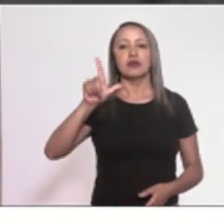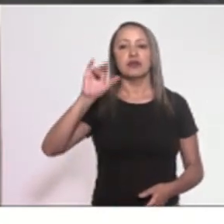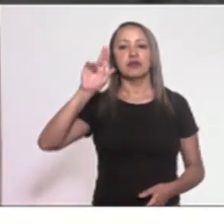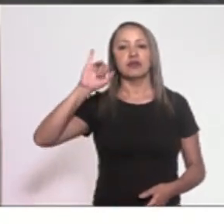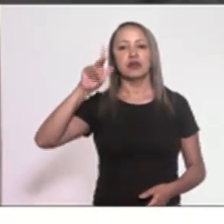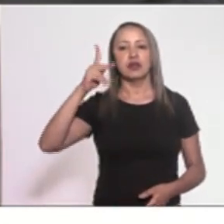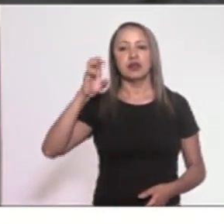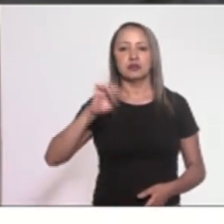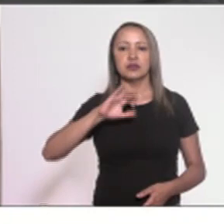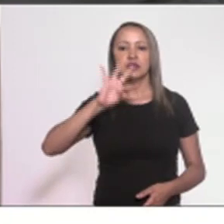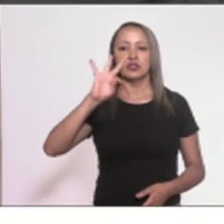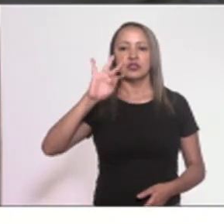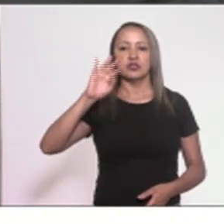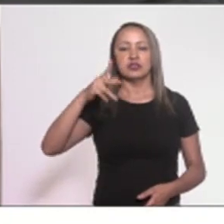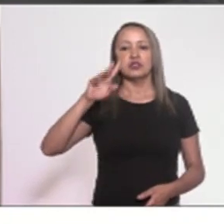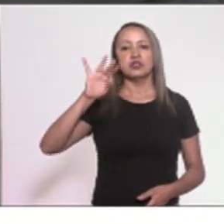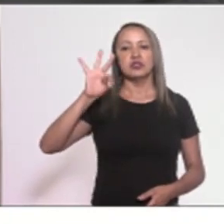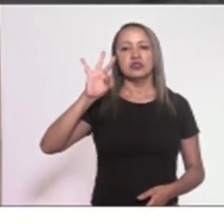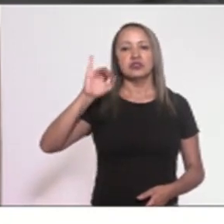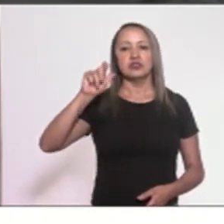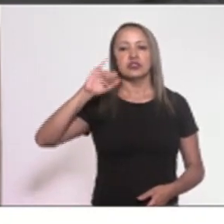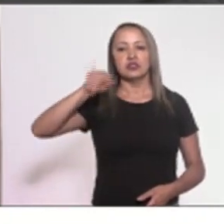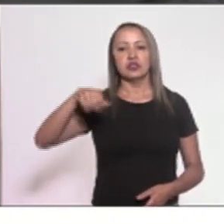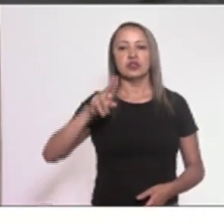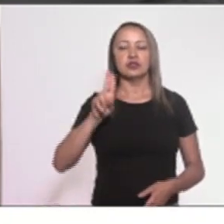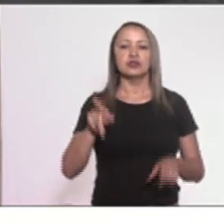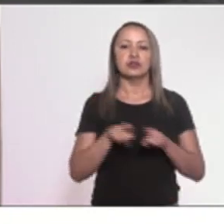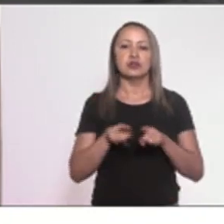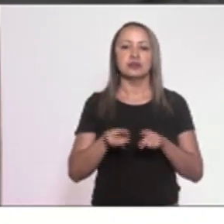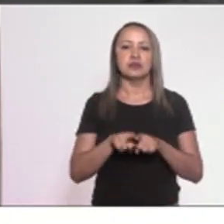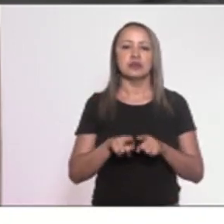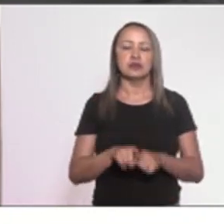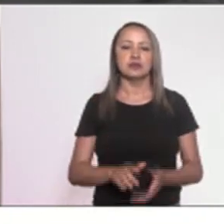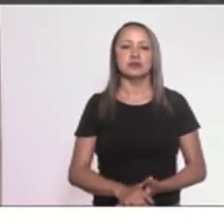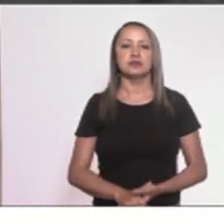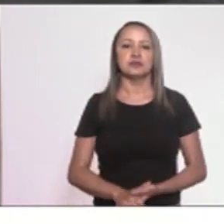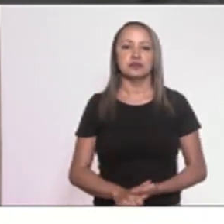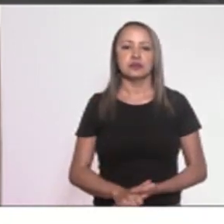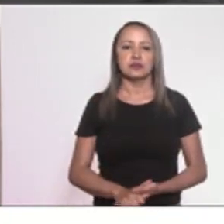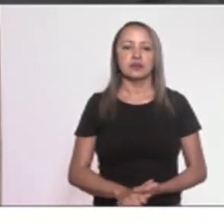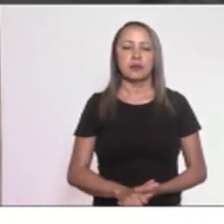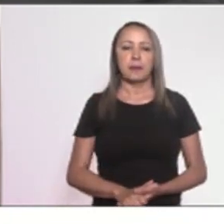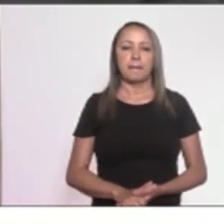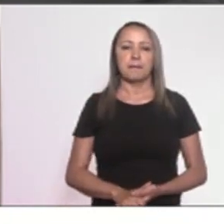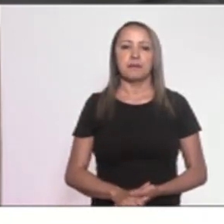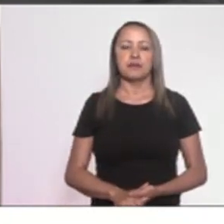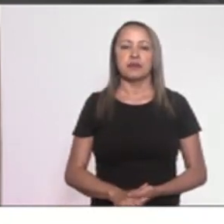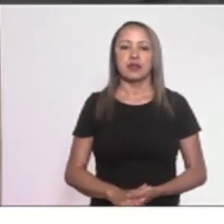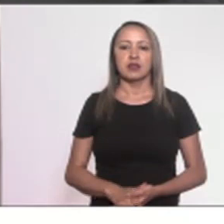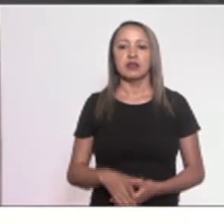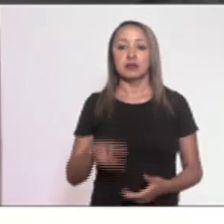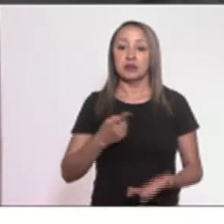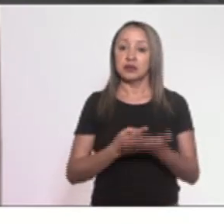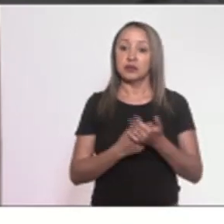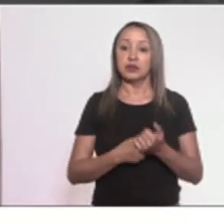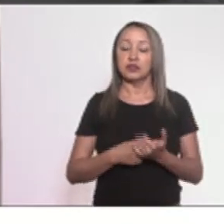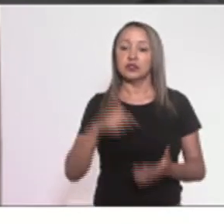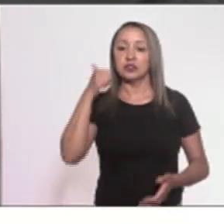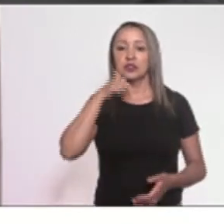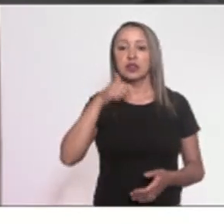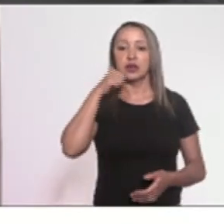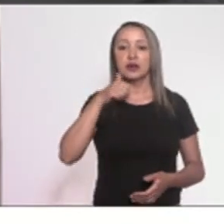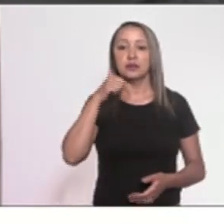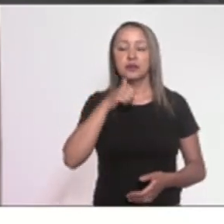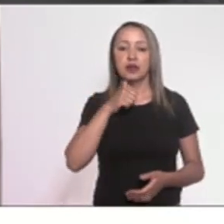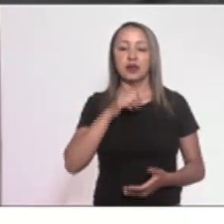Rejane, tia Ju, doutor Julianelli, Luiz Paulo, Márcio Pacheco. Pendendo de pareceres das comissões de constituição de justiça, defesa do direito da mulher, de